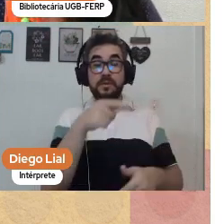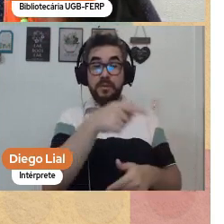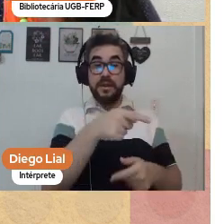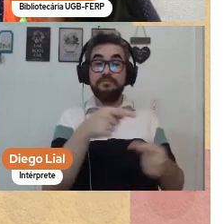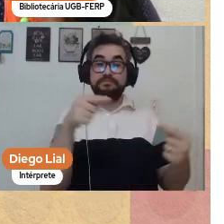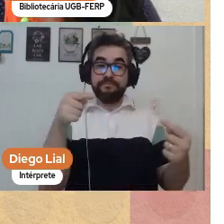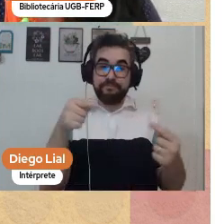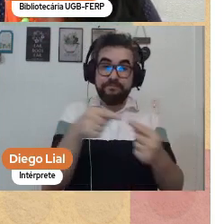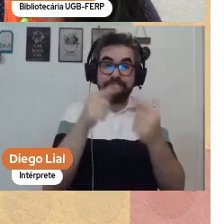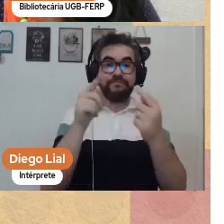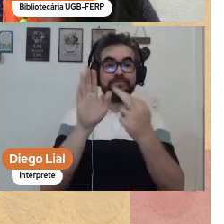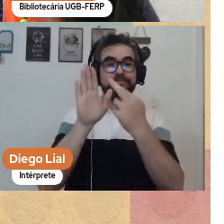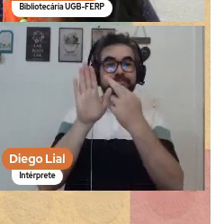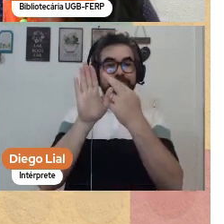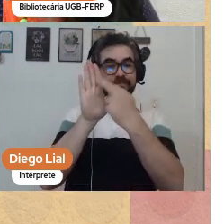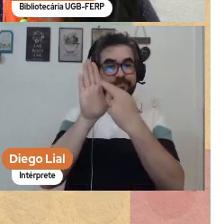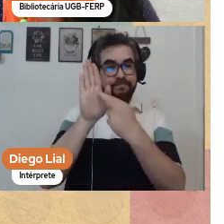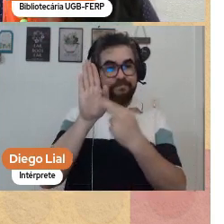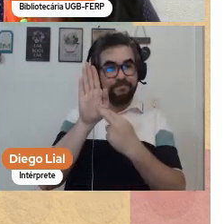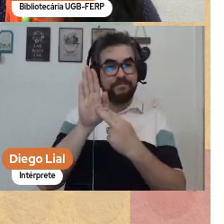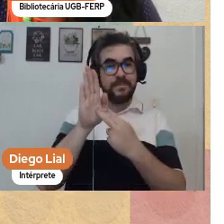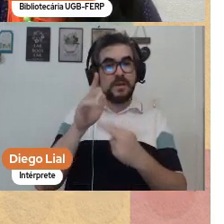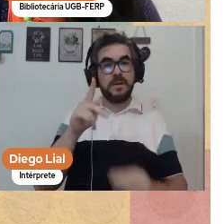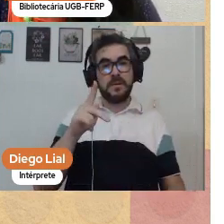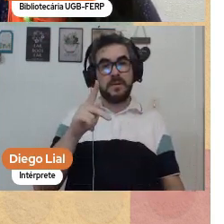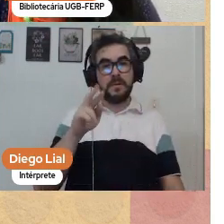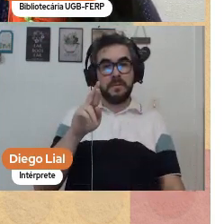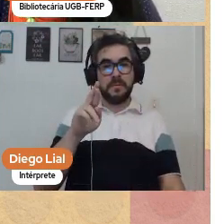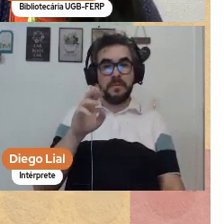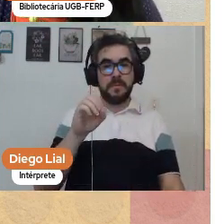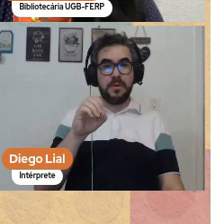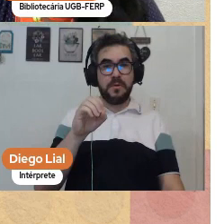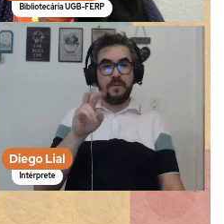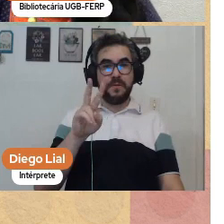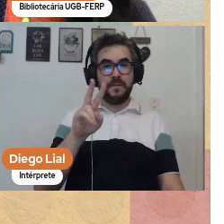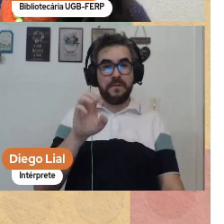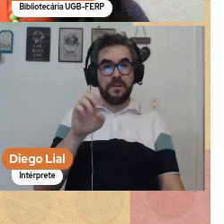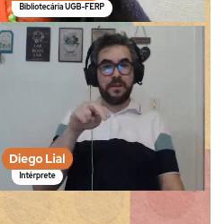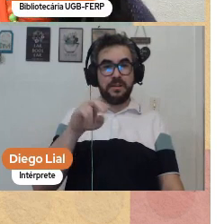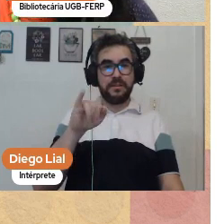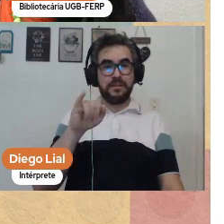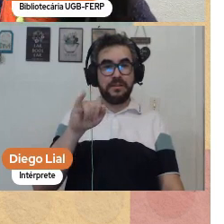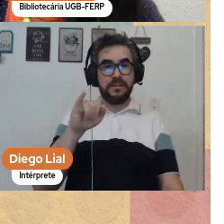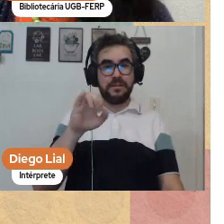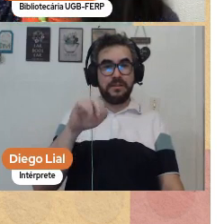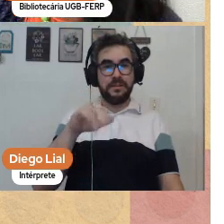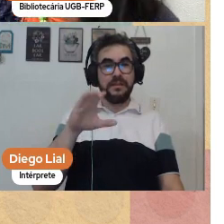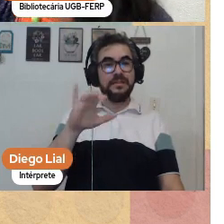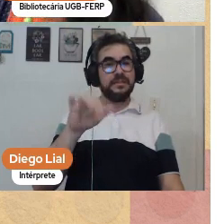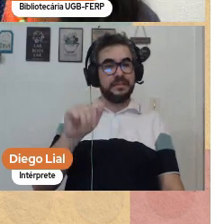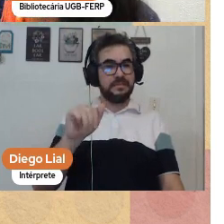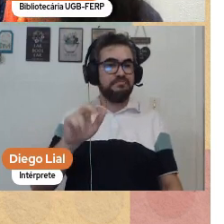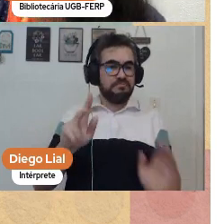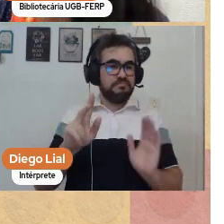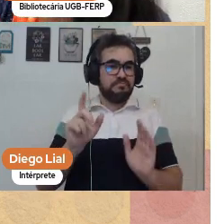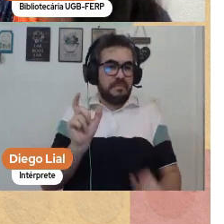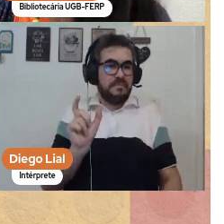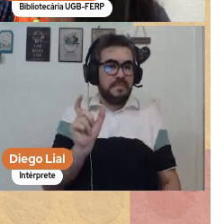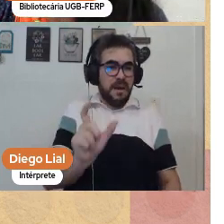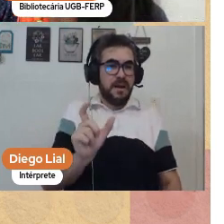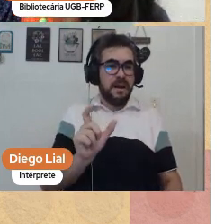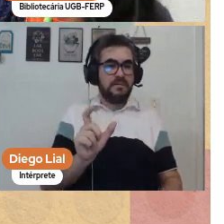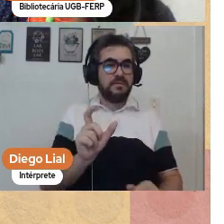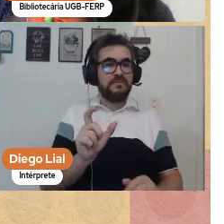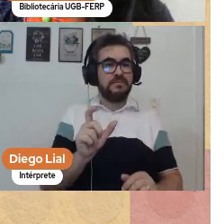um dos princípios dentro da área da arquivologia, e a documentação permanente, ela inclui